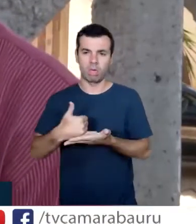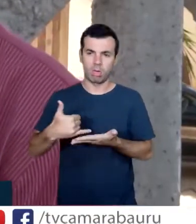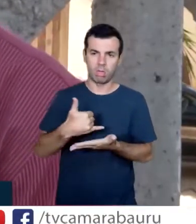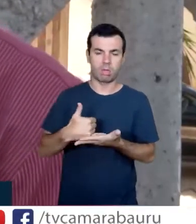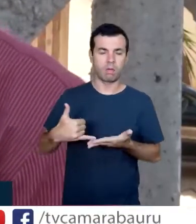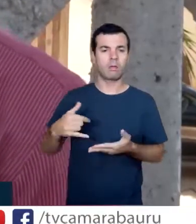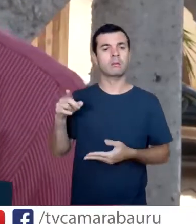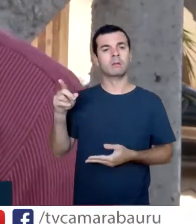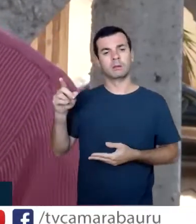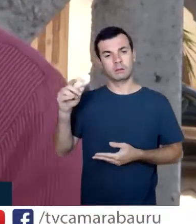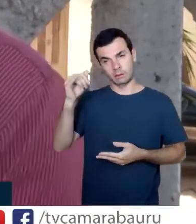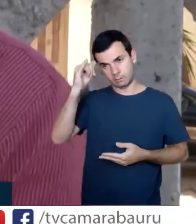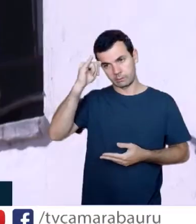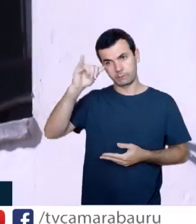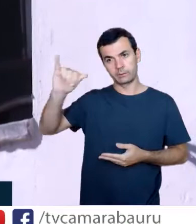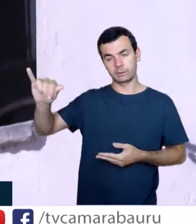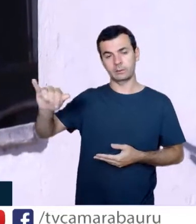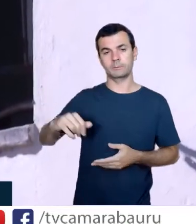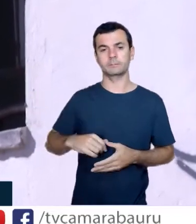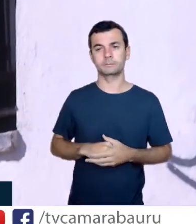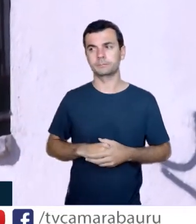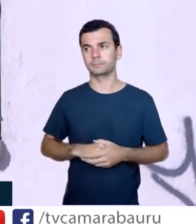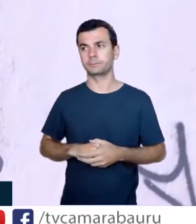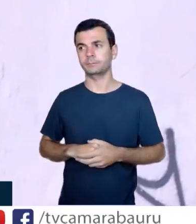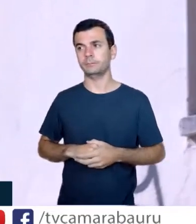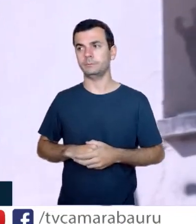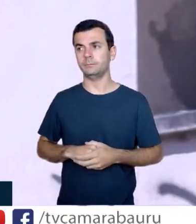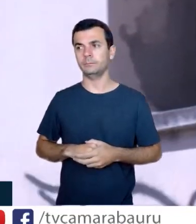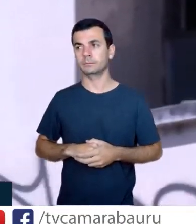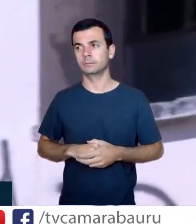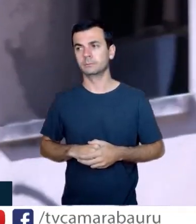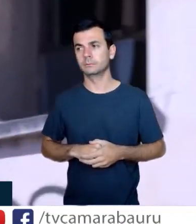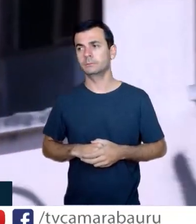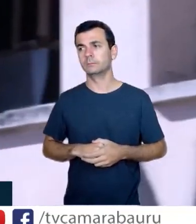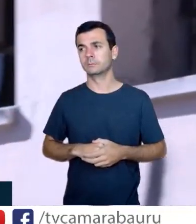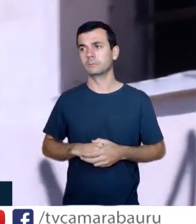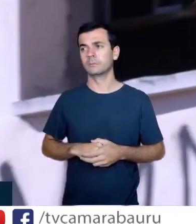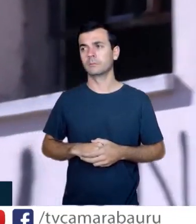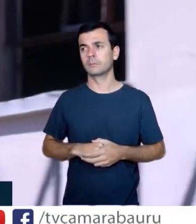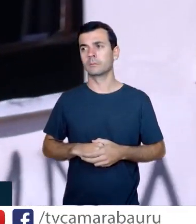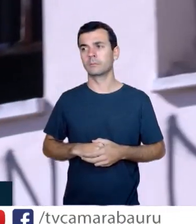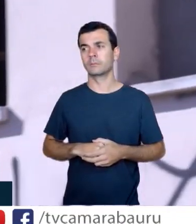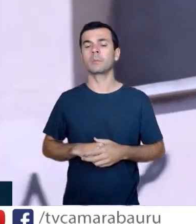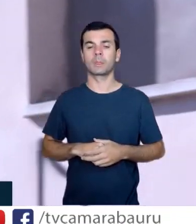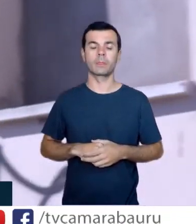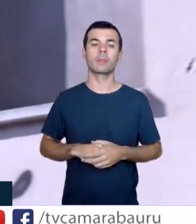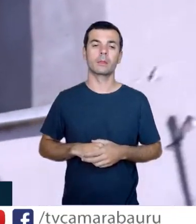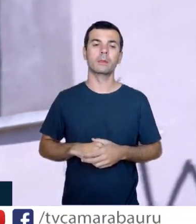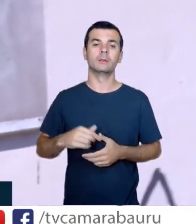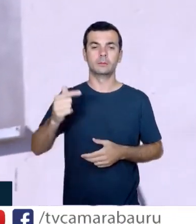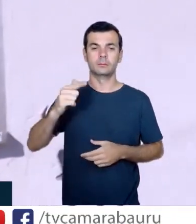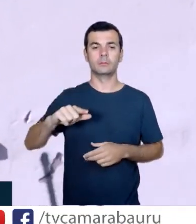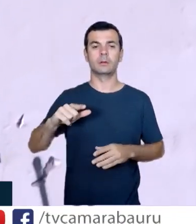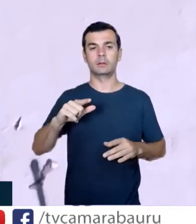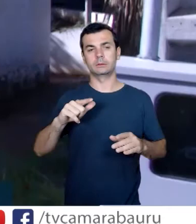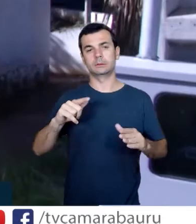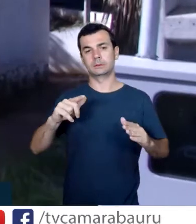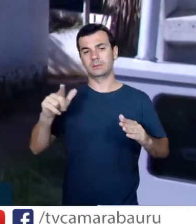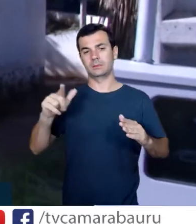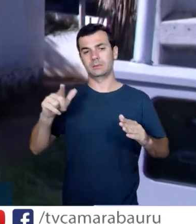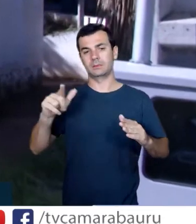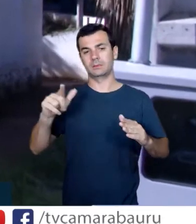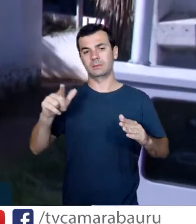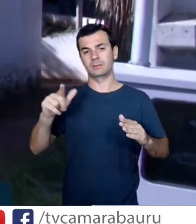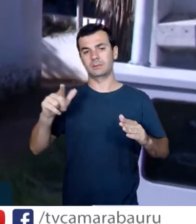que andarilhos que passavam por aqui. Mas ainda nada foi feito em relação a esse prédio, né? Promessa